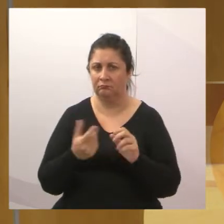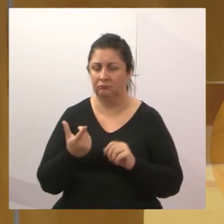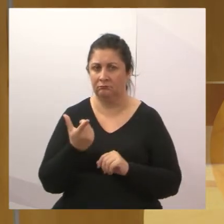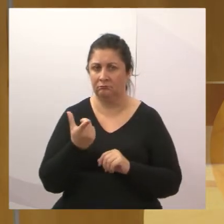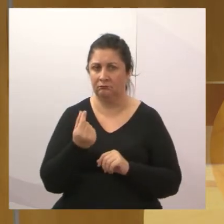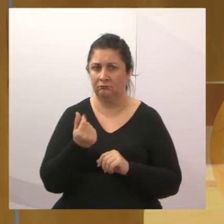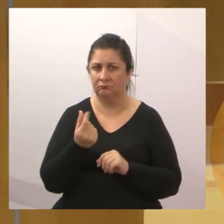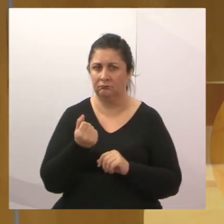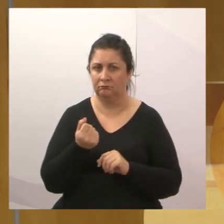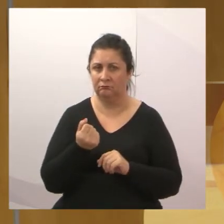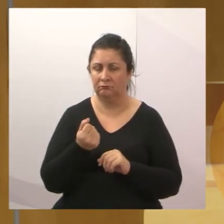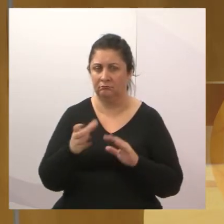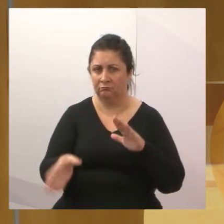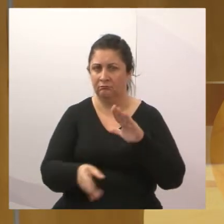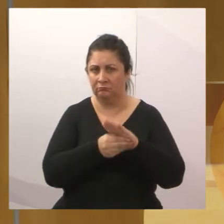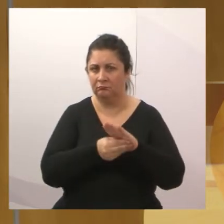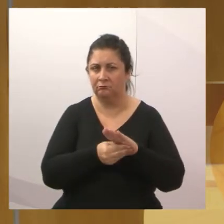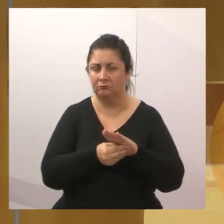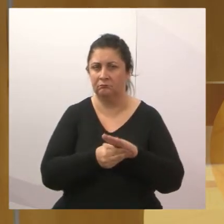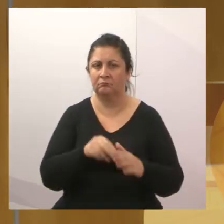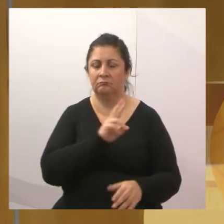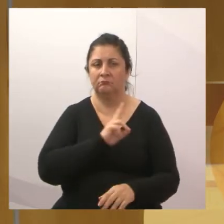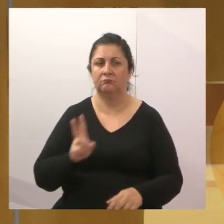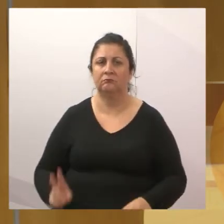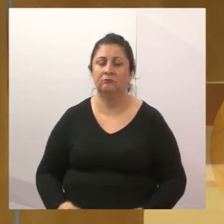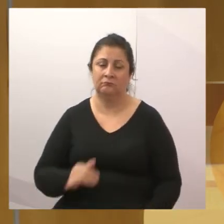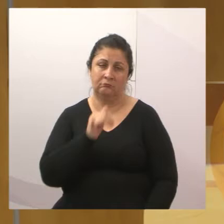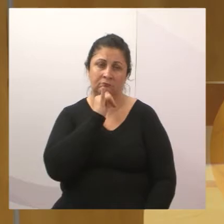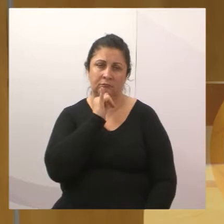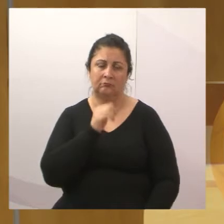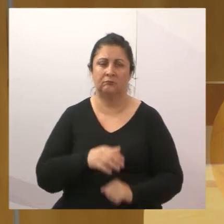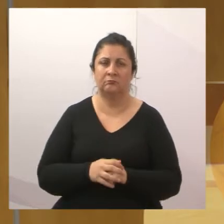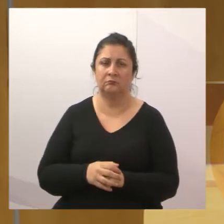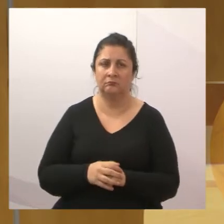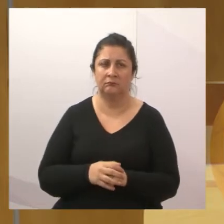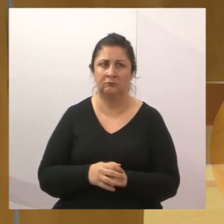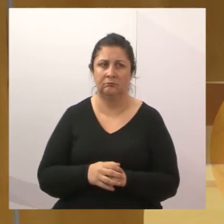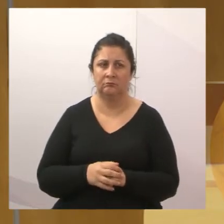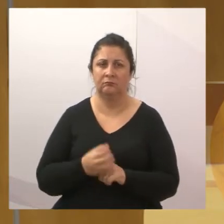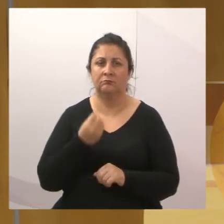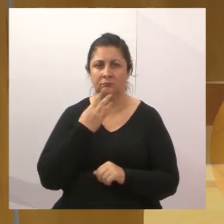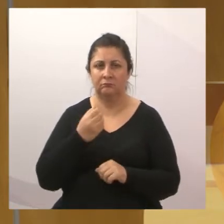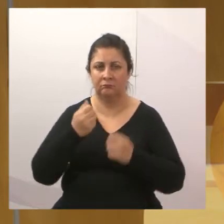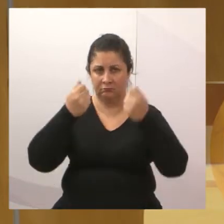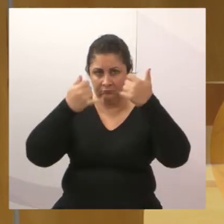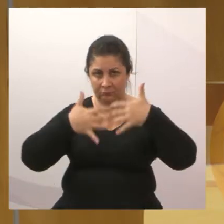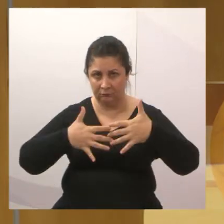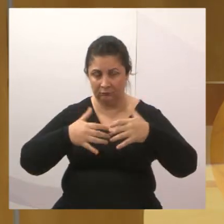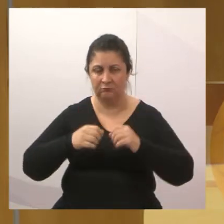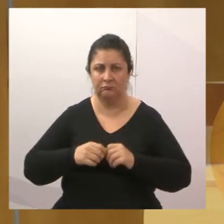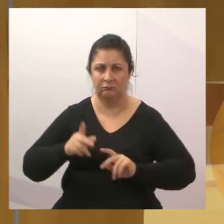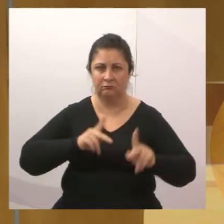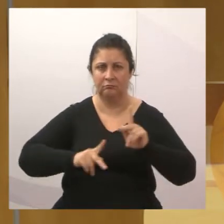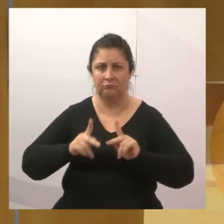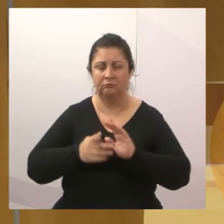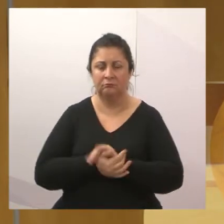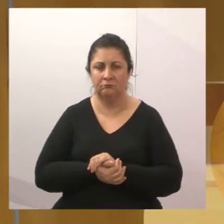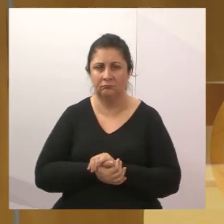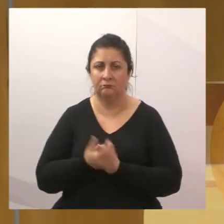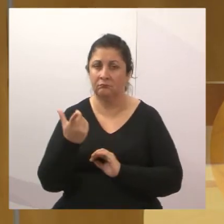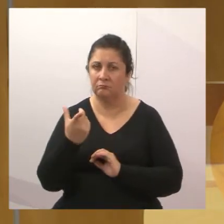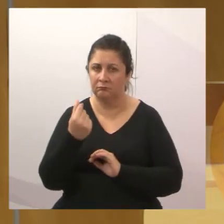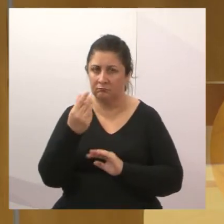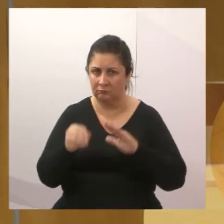verba impositiva, que, por exemplo, é bom esclarecer para a comunidade que essa